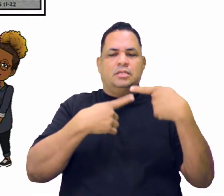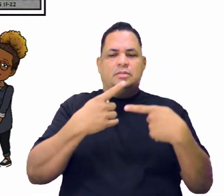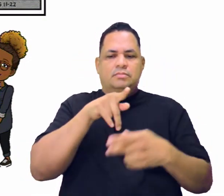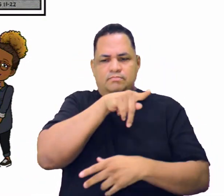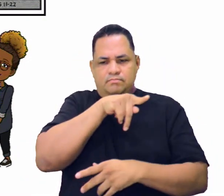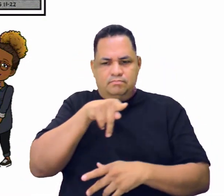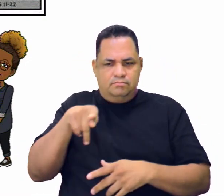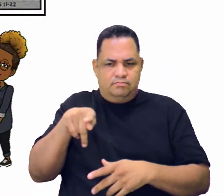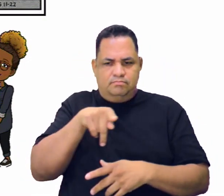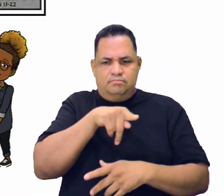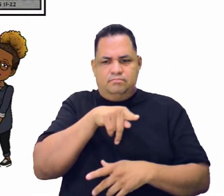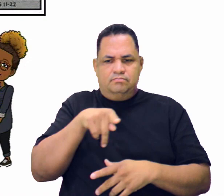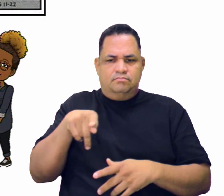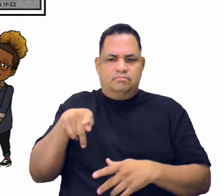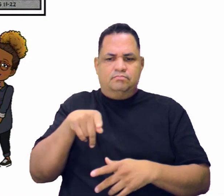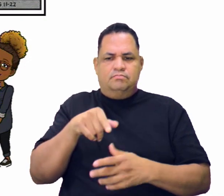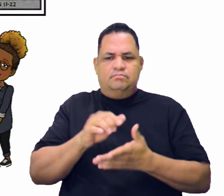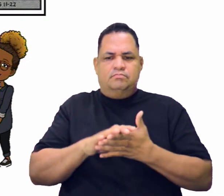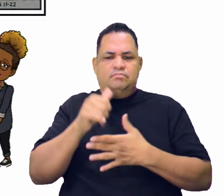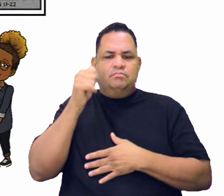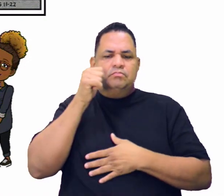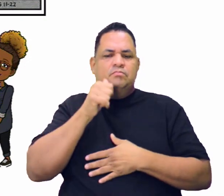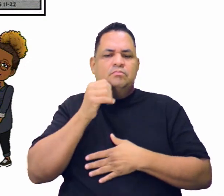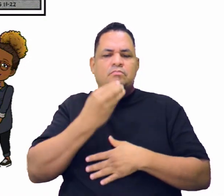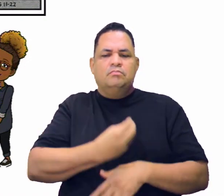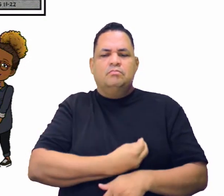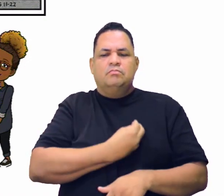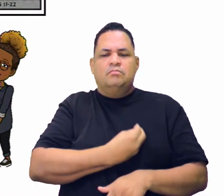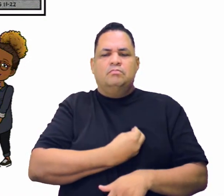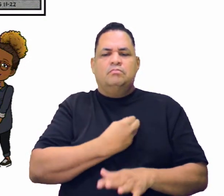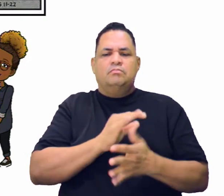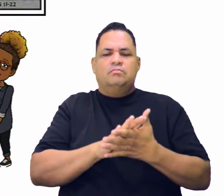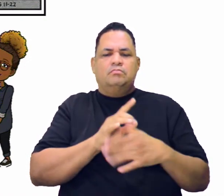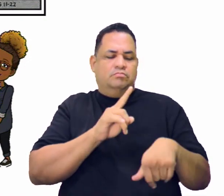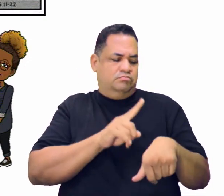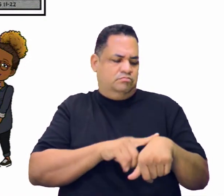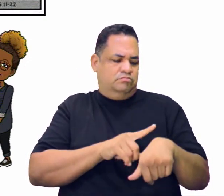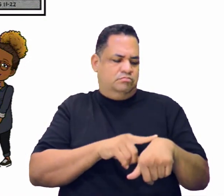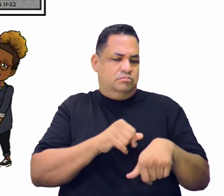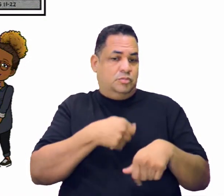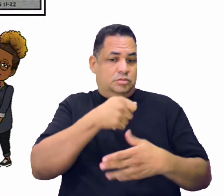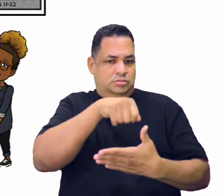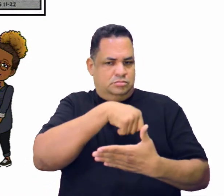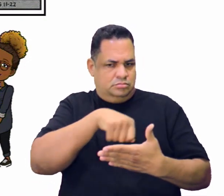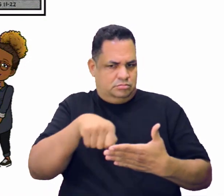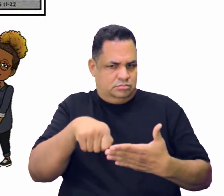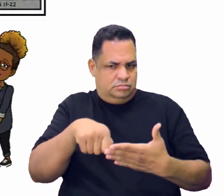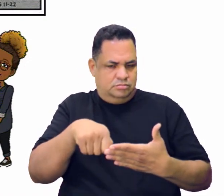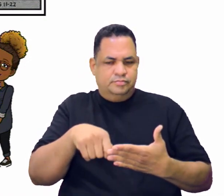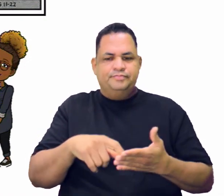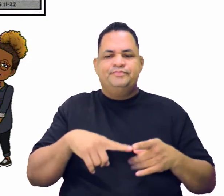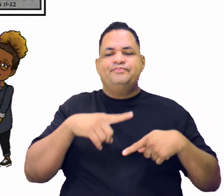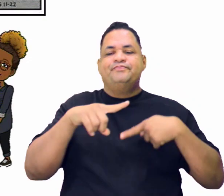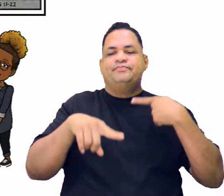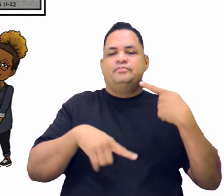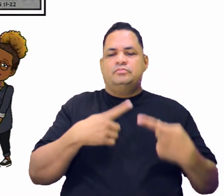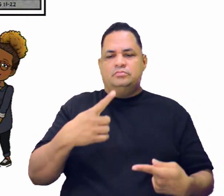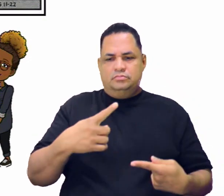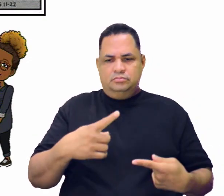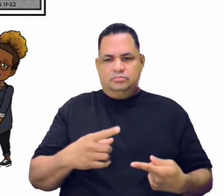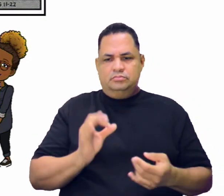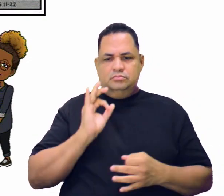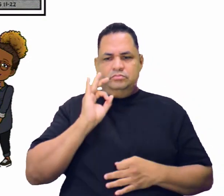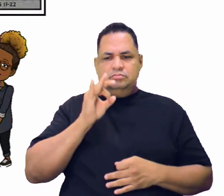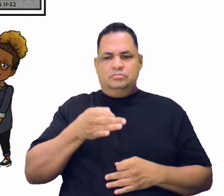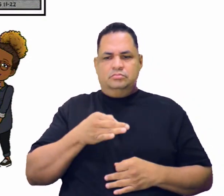professora aí presencial vai dar um tempo para você copiar. Tá certo?